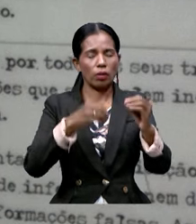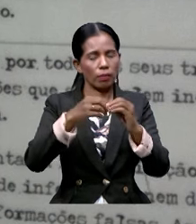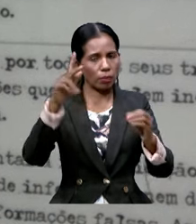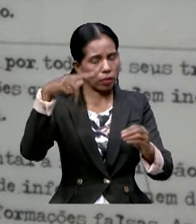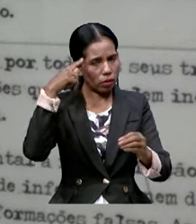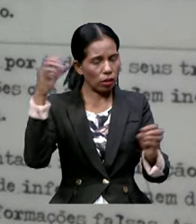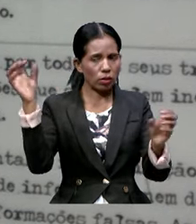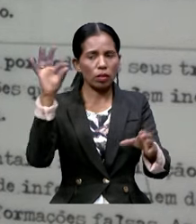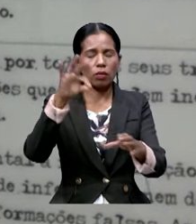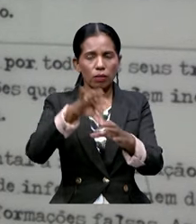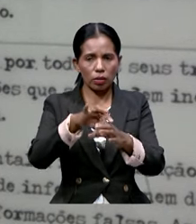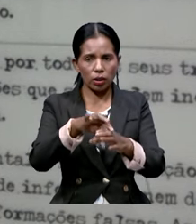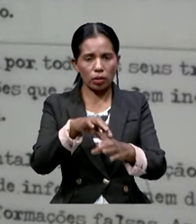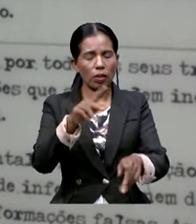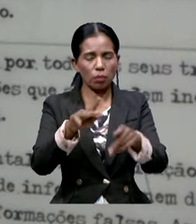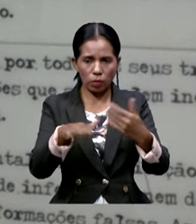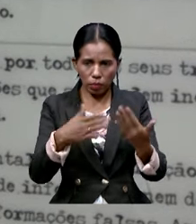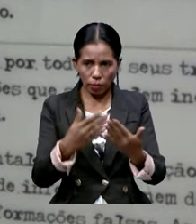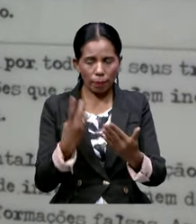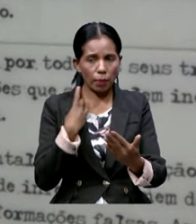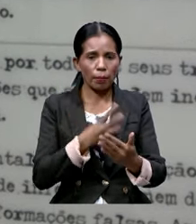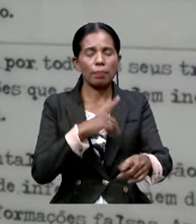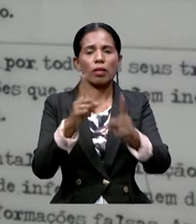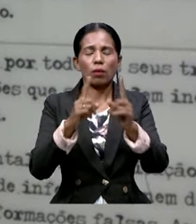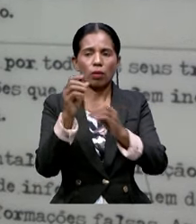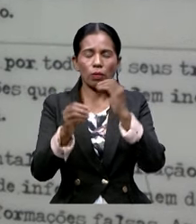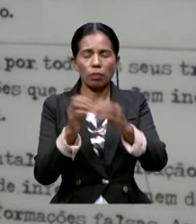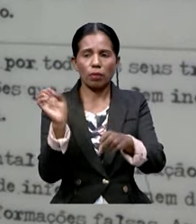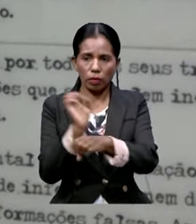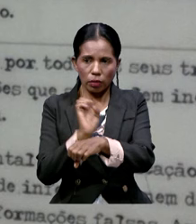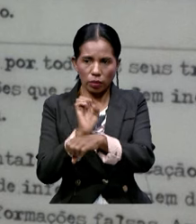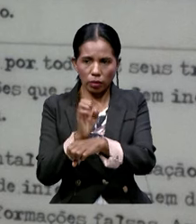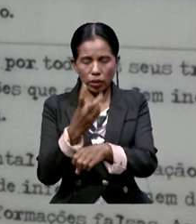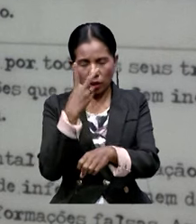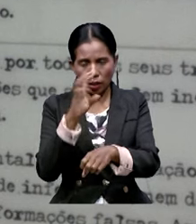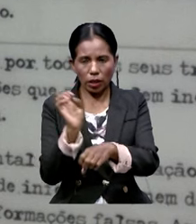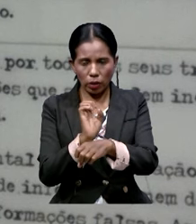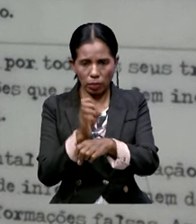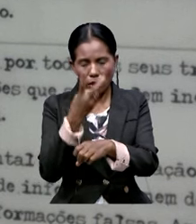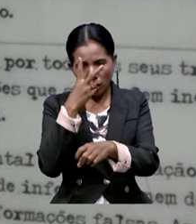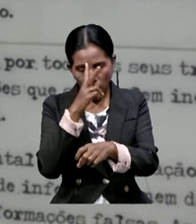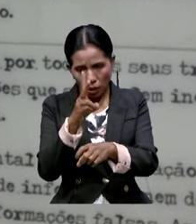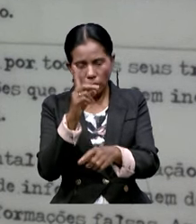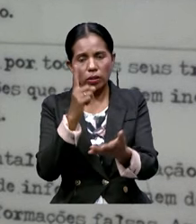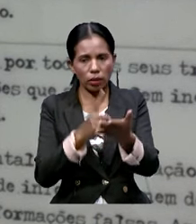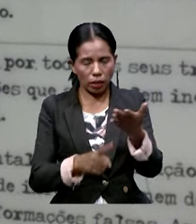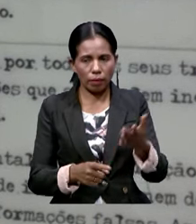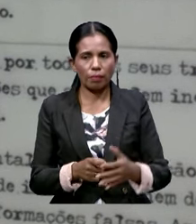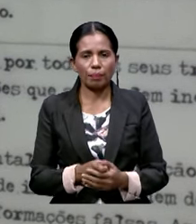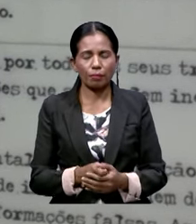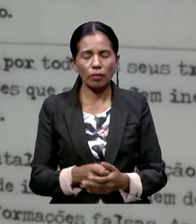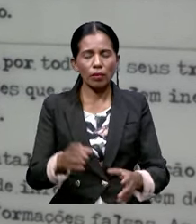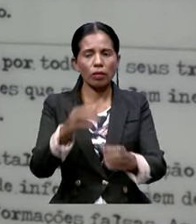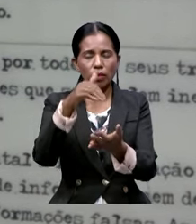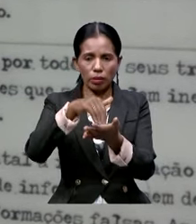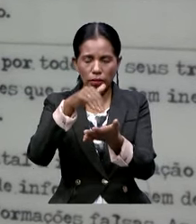buka votos o buka oin buka popularidad kule ita kule ekonomi ita kule impact ekonomi ki ting hareba base de levantamento de hal